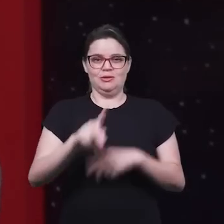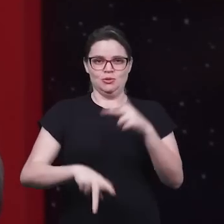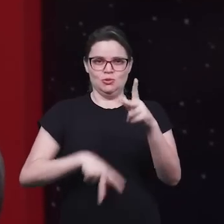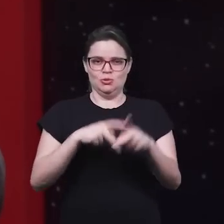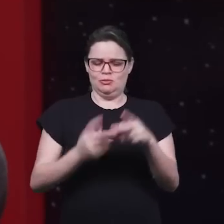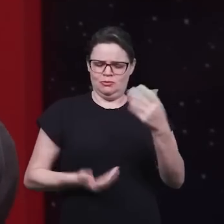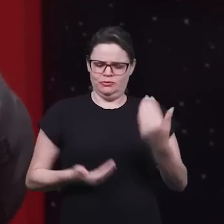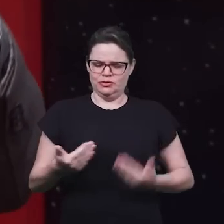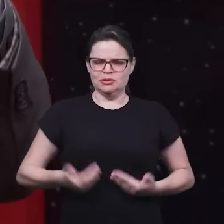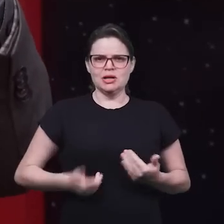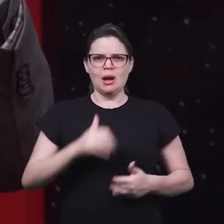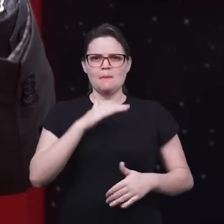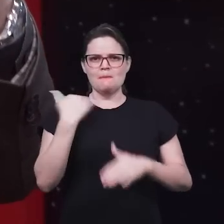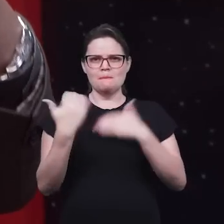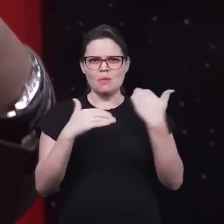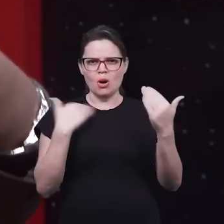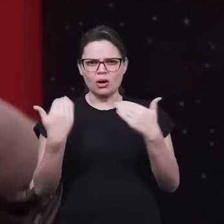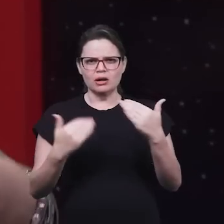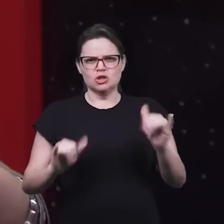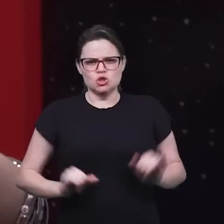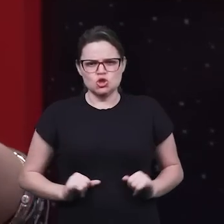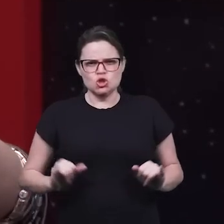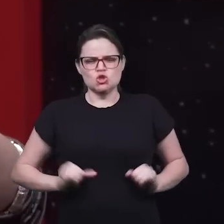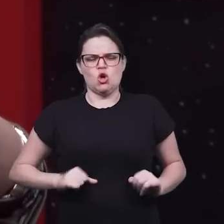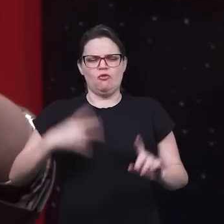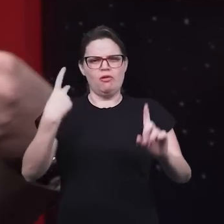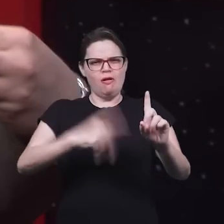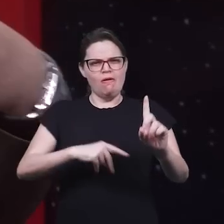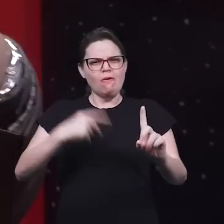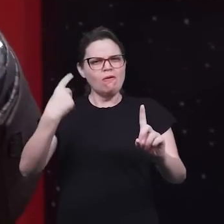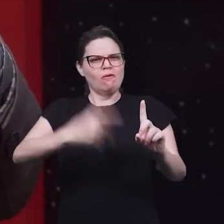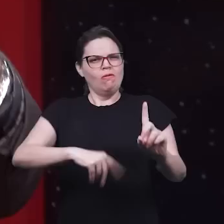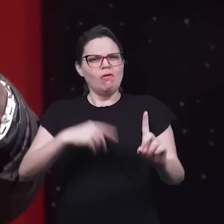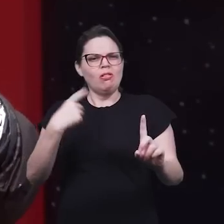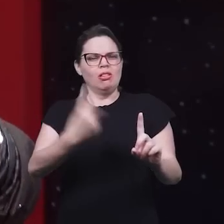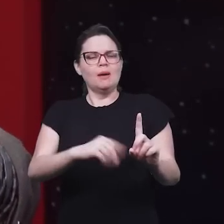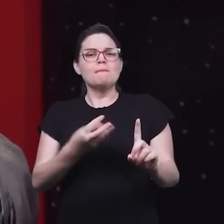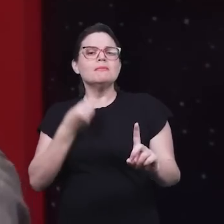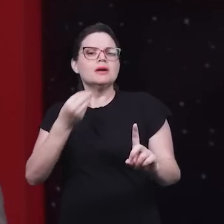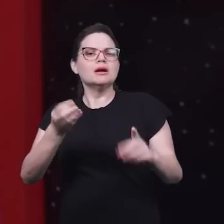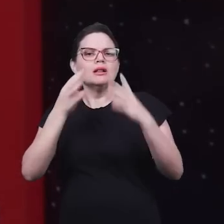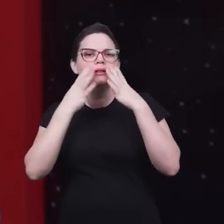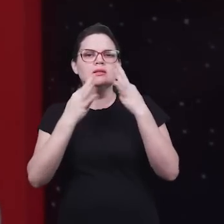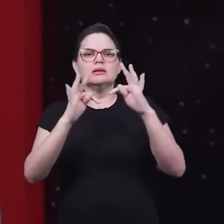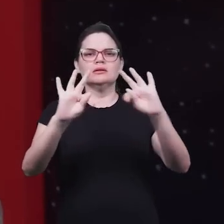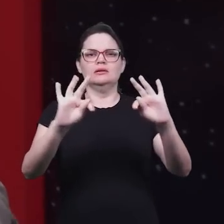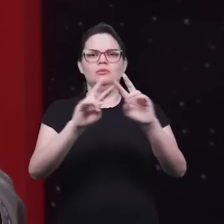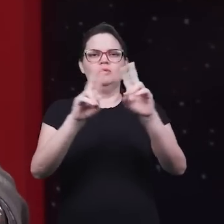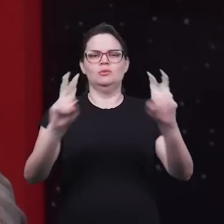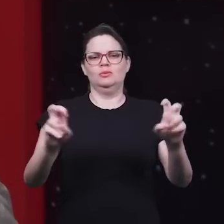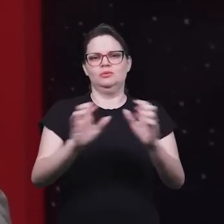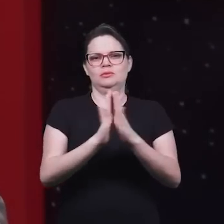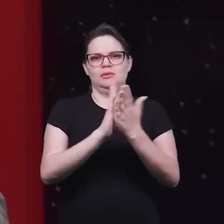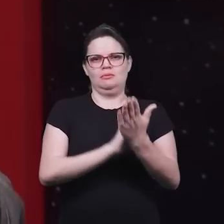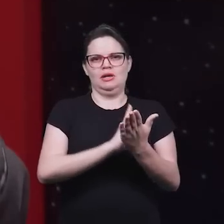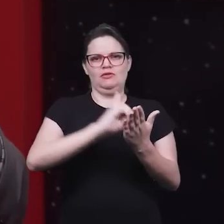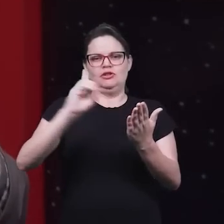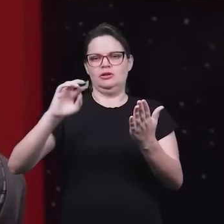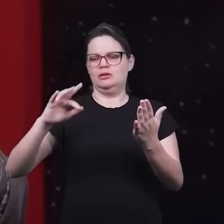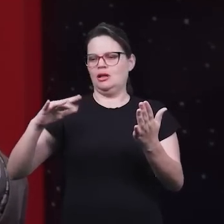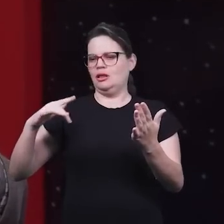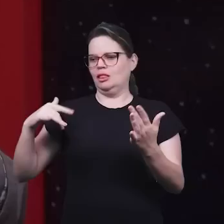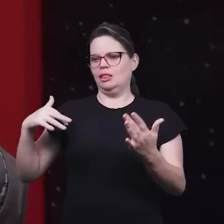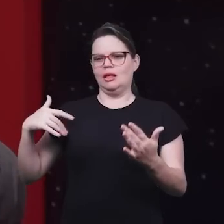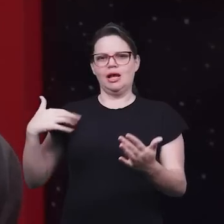servos, eles foram moídos como trigo para que a palavra de Deus chegasse até nós como